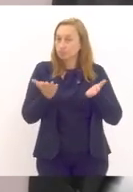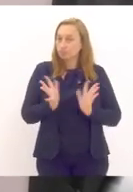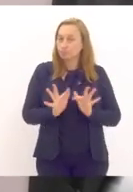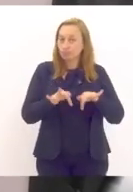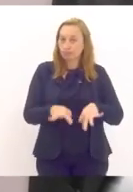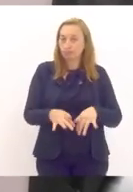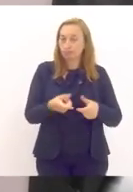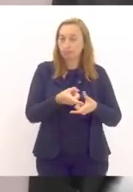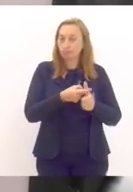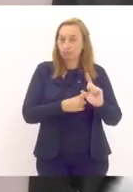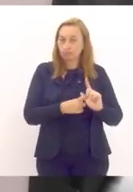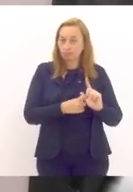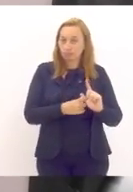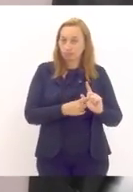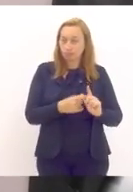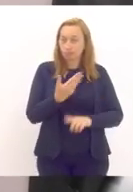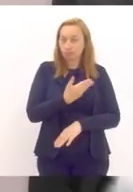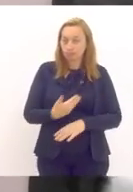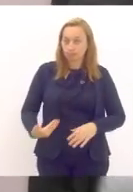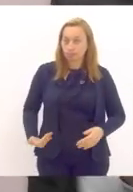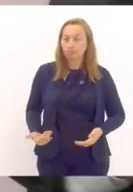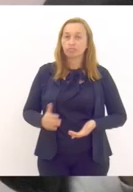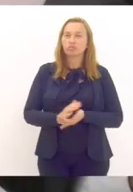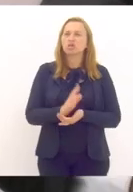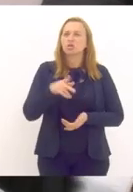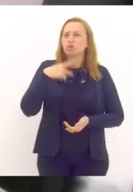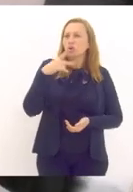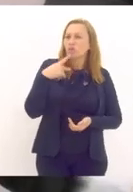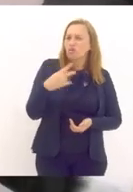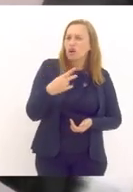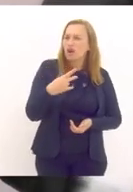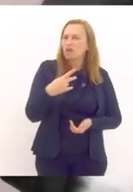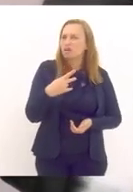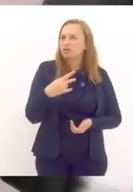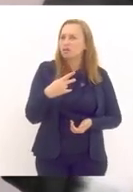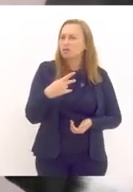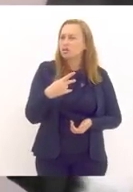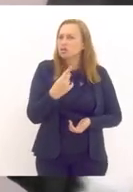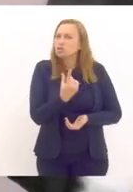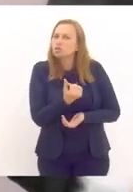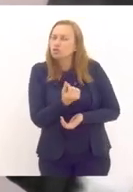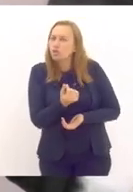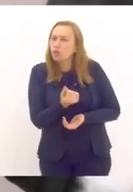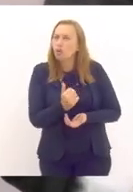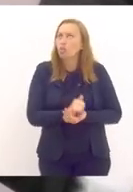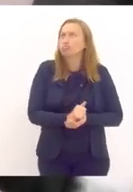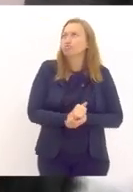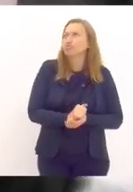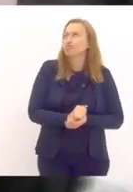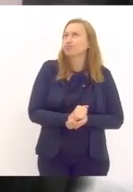dívida pública. E aí, quando eu falo das receitas, eu necessariamente tenho que falar